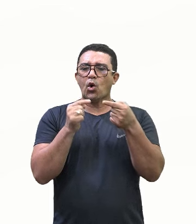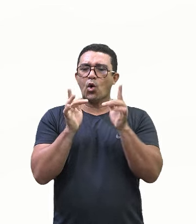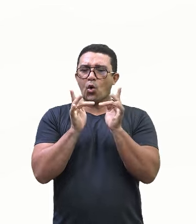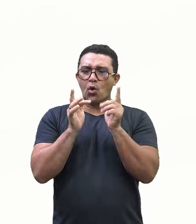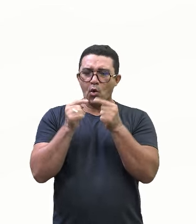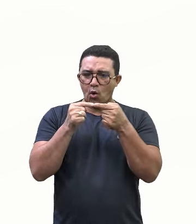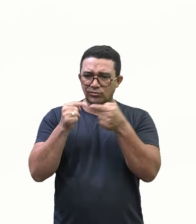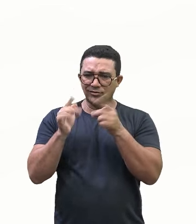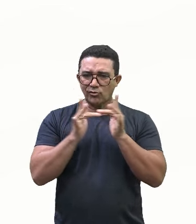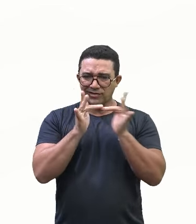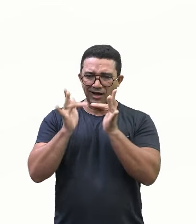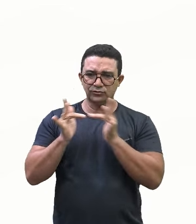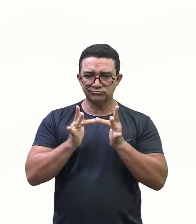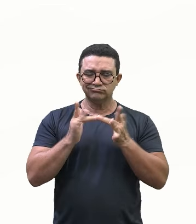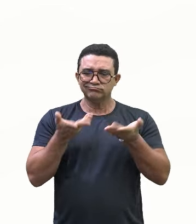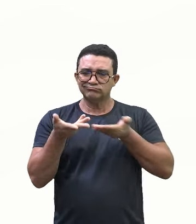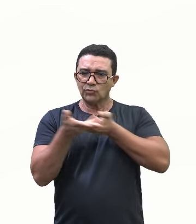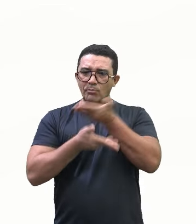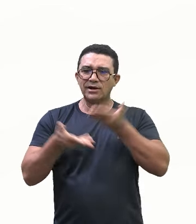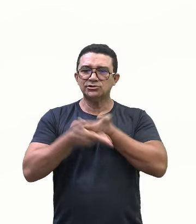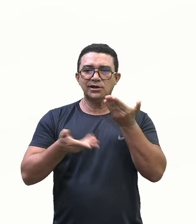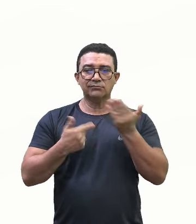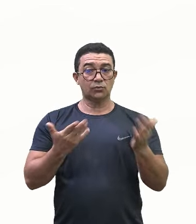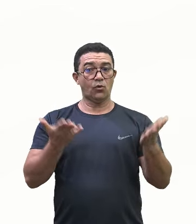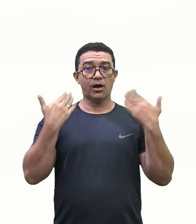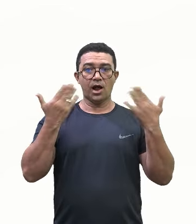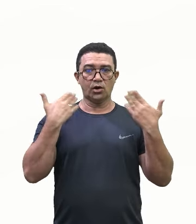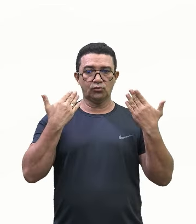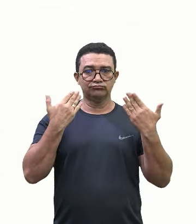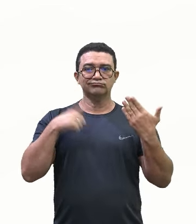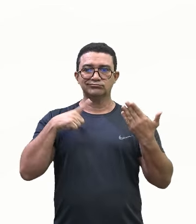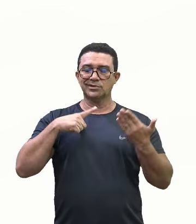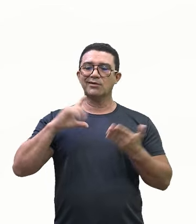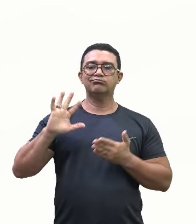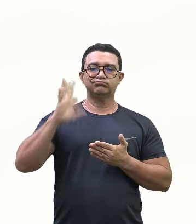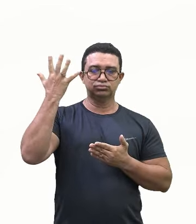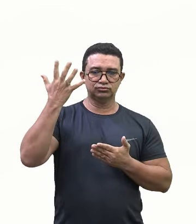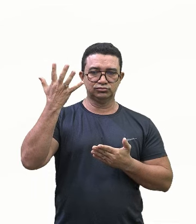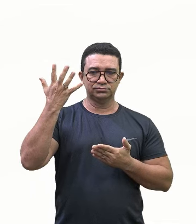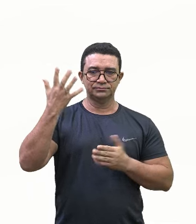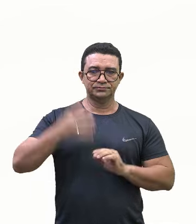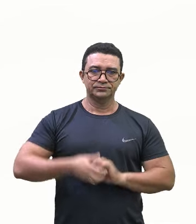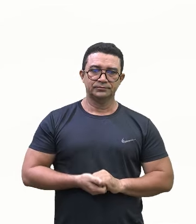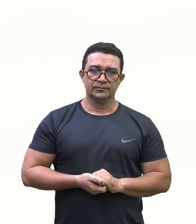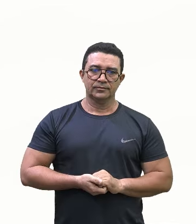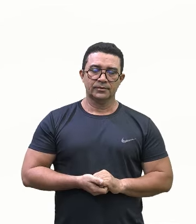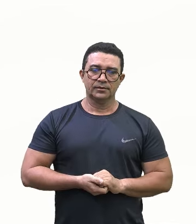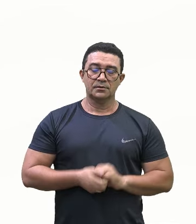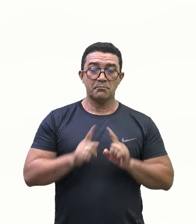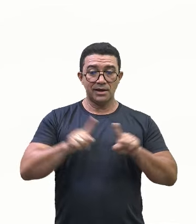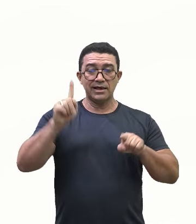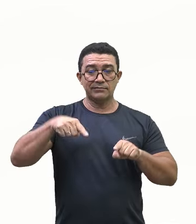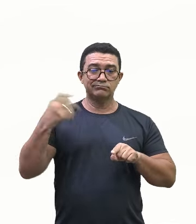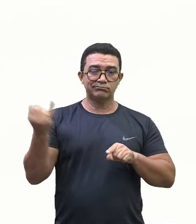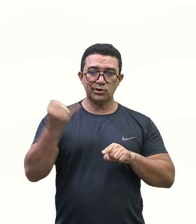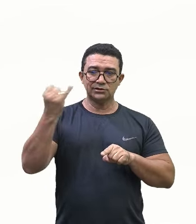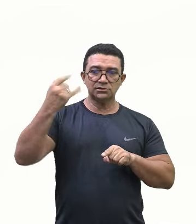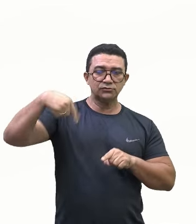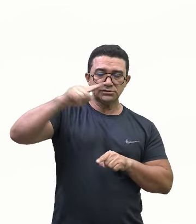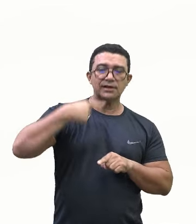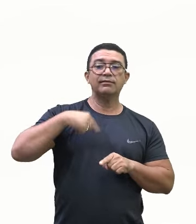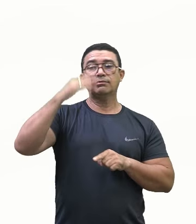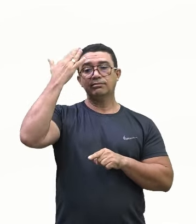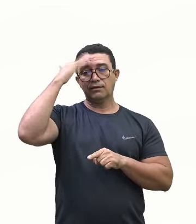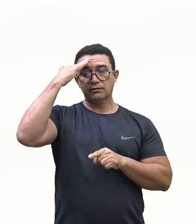esse calor e vai ter um efeito. Nós já vamos ver daqui a pouco, mas é importante você entender a diferença entre